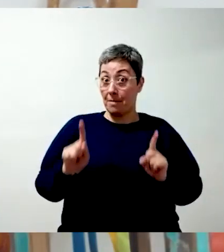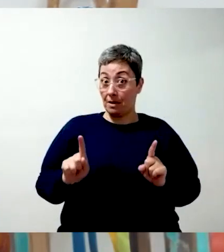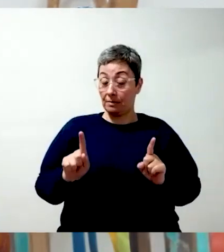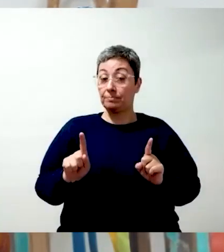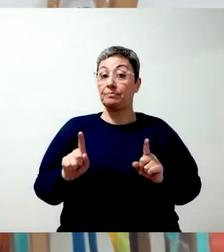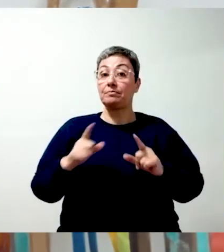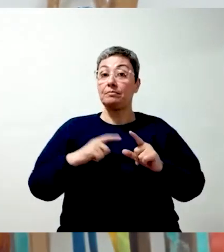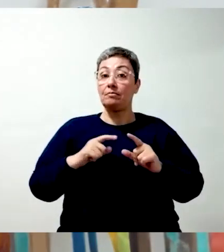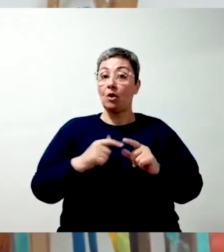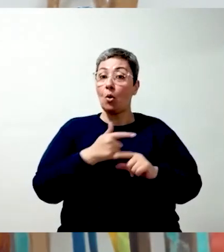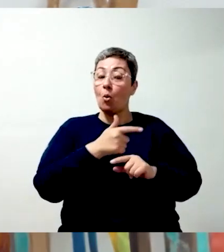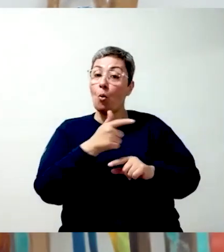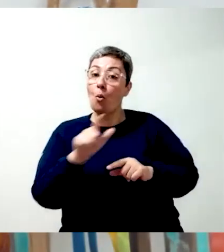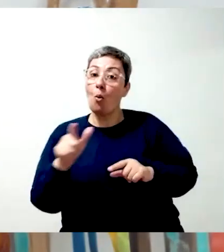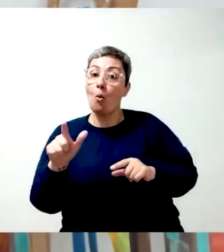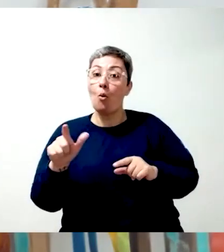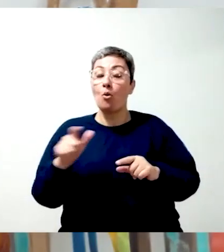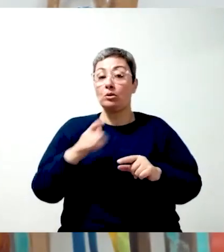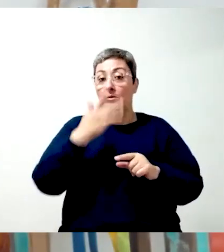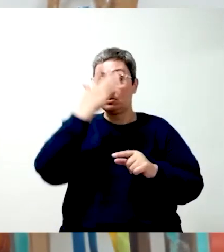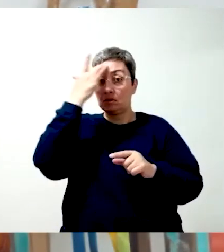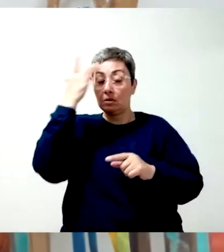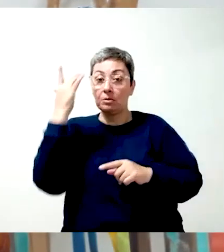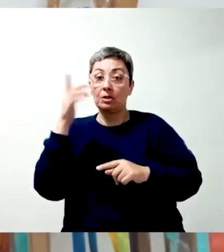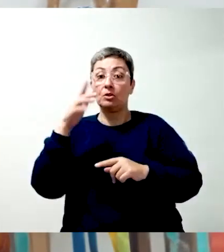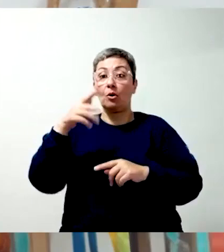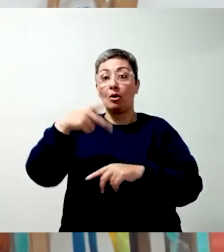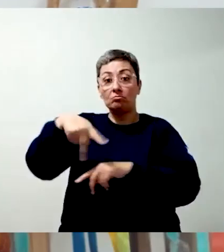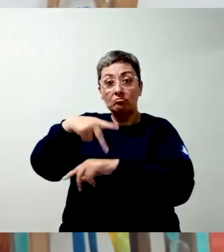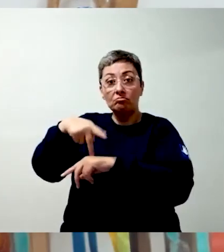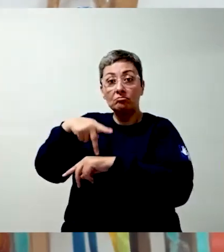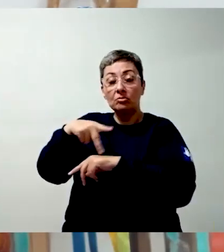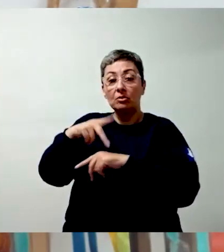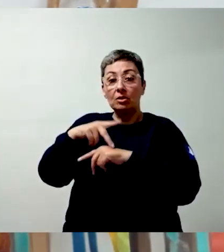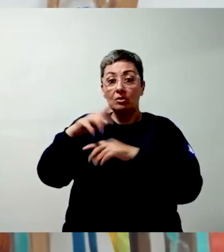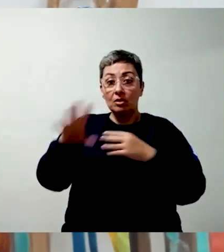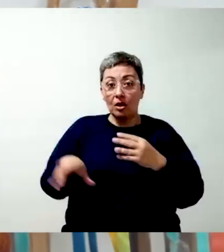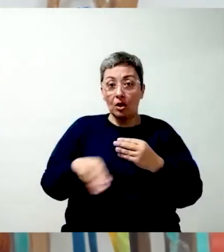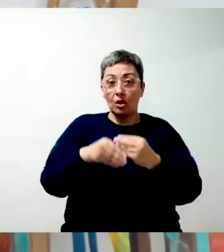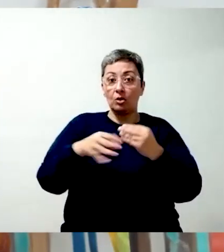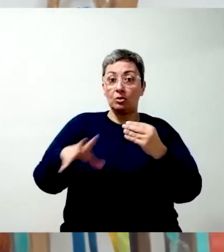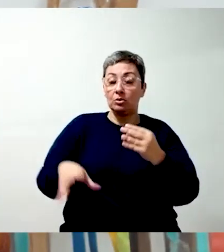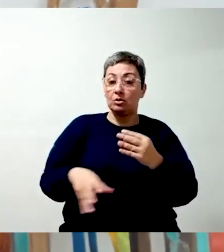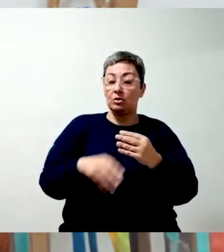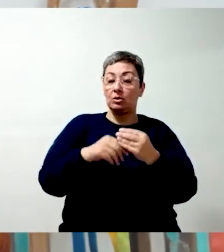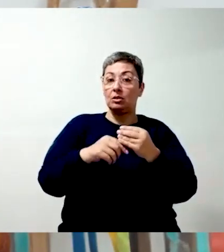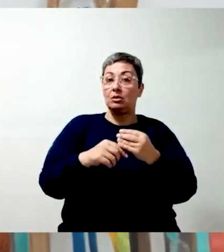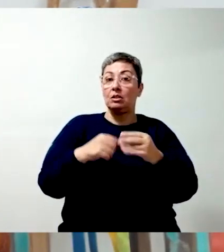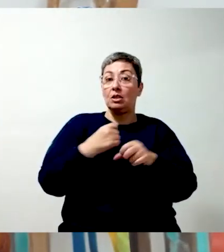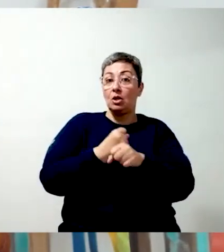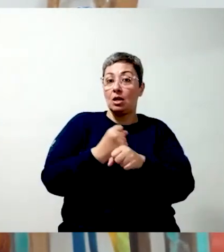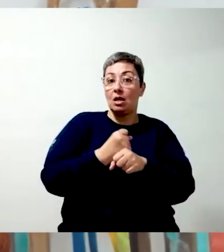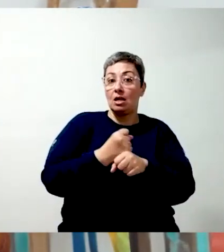Mas outras nacionalidades se incorporaram especialmente em